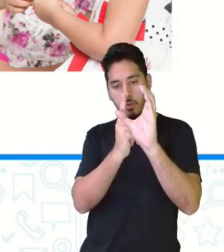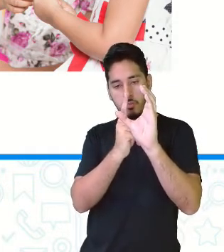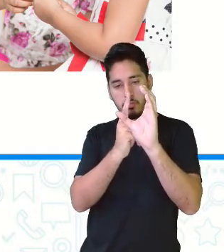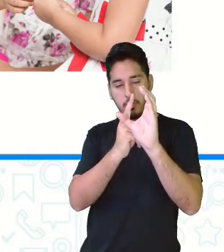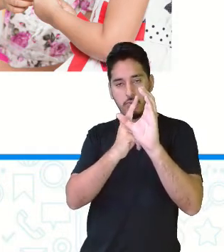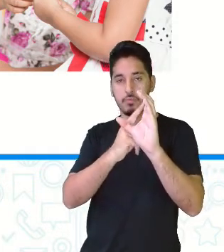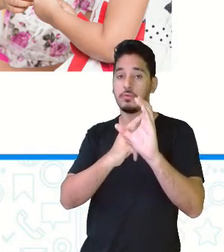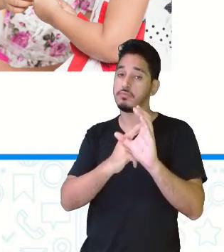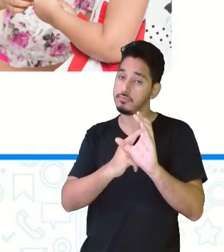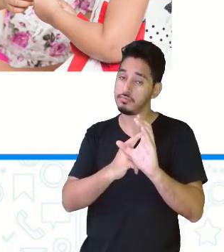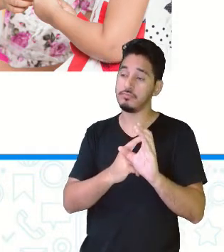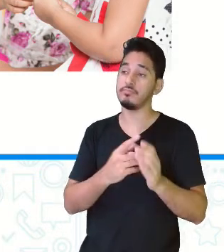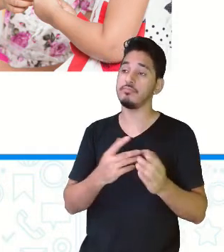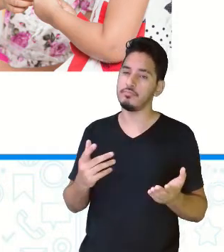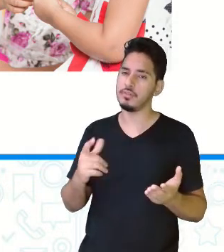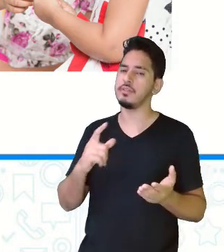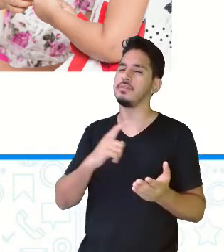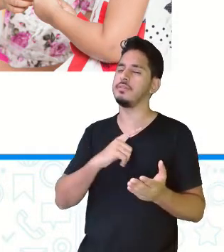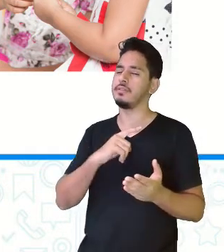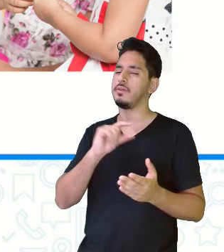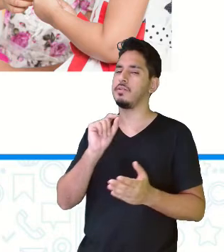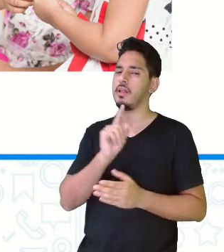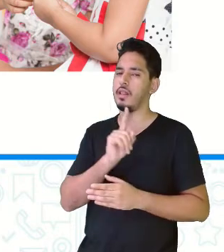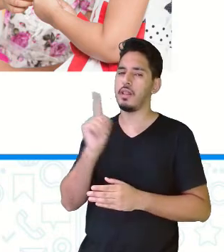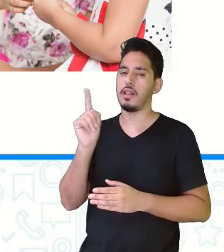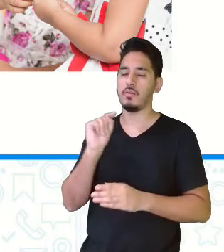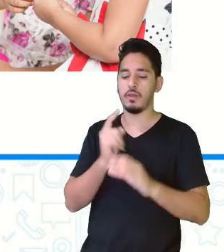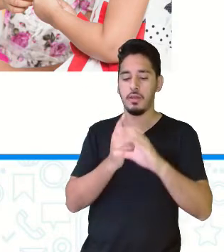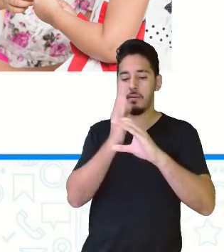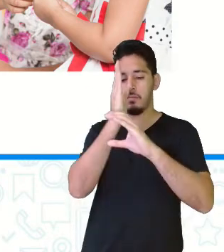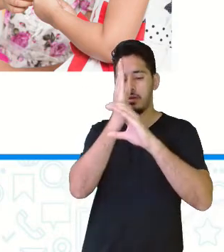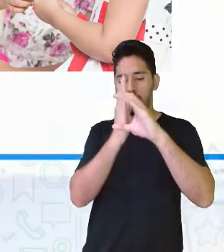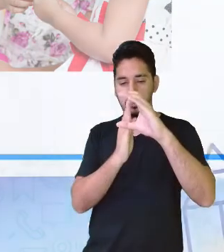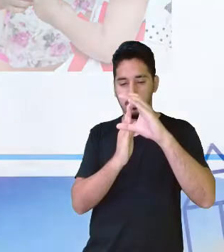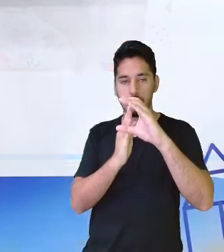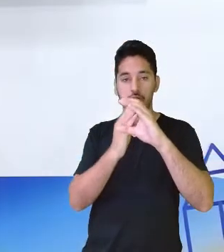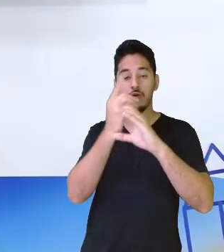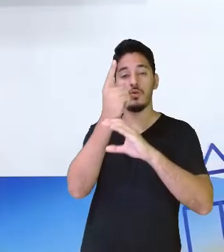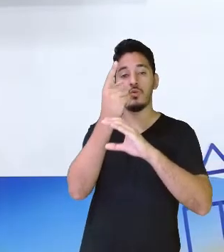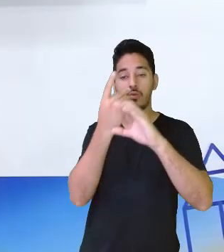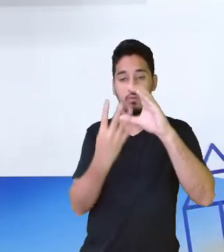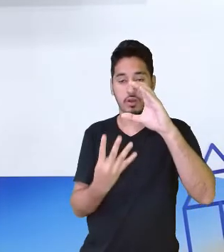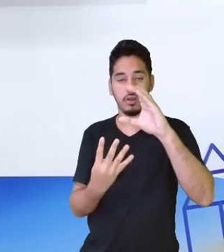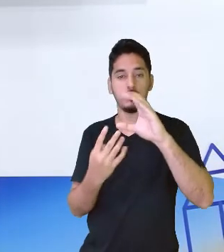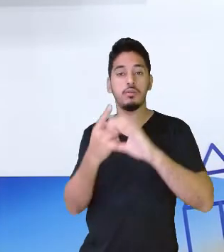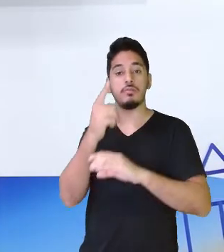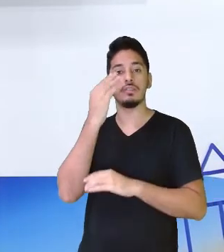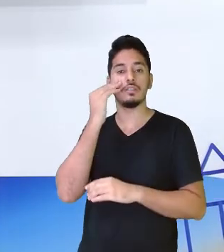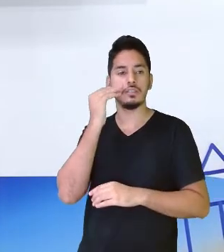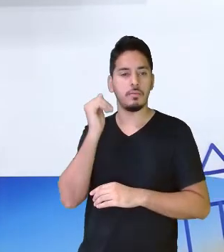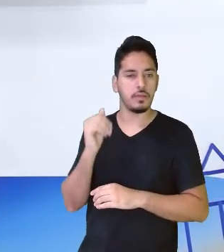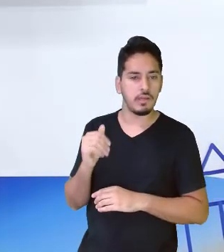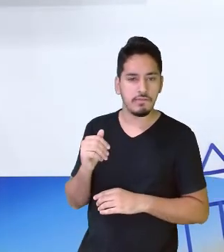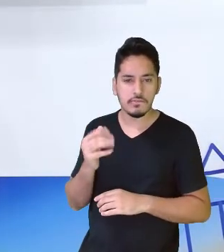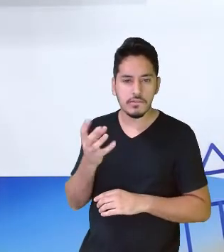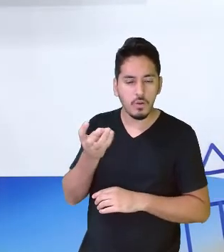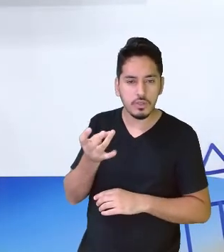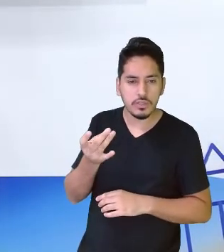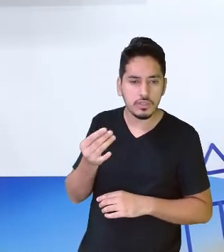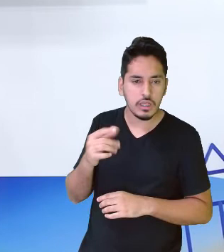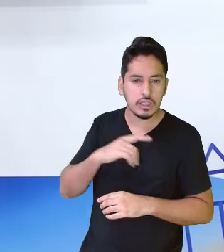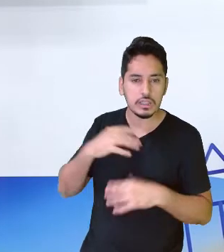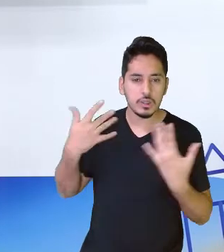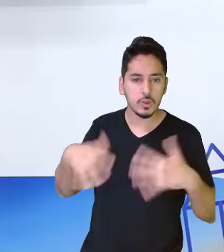de combustível, tem lá metade, 1/4, que é para você saber a quantidade